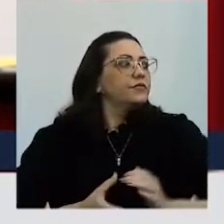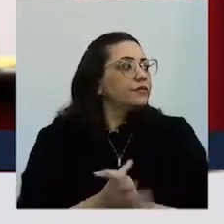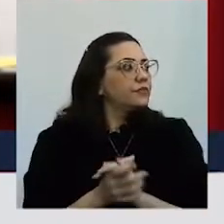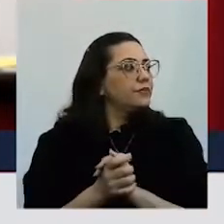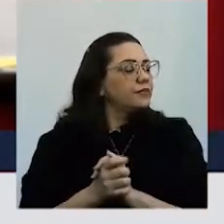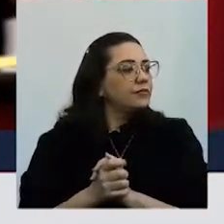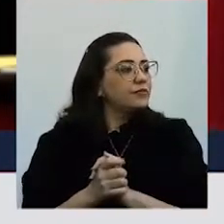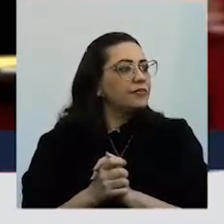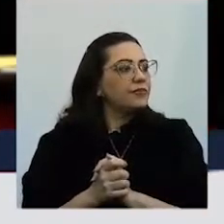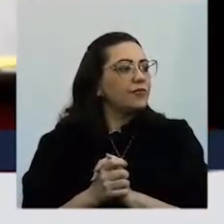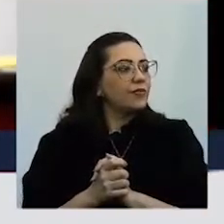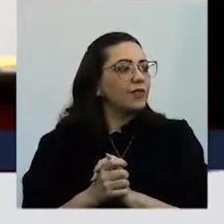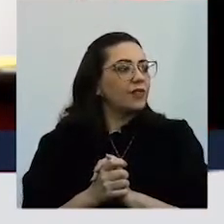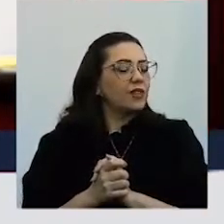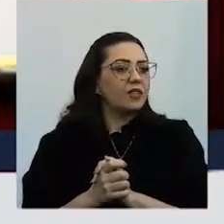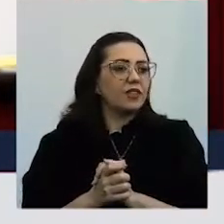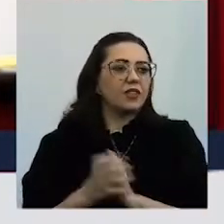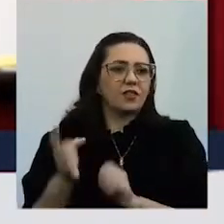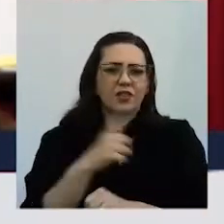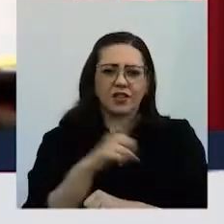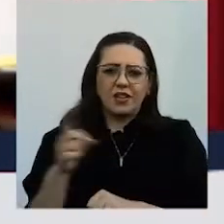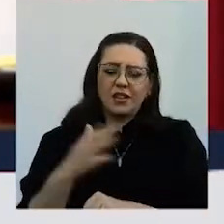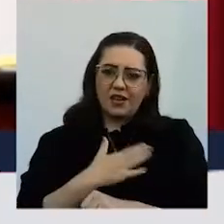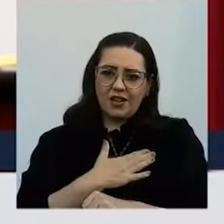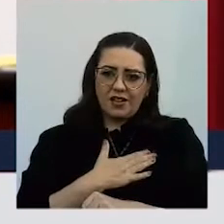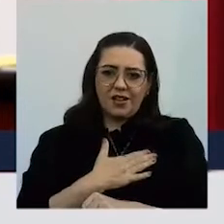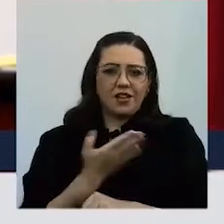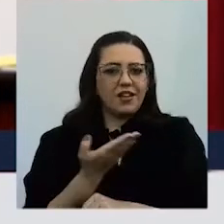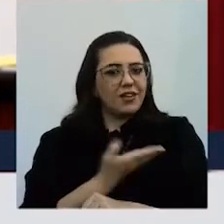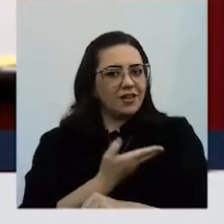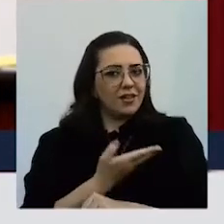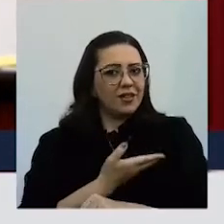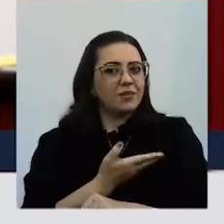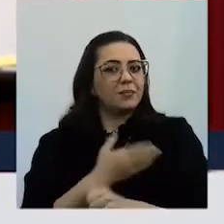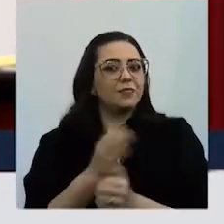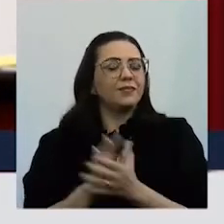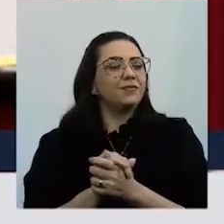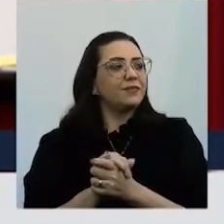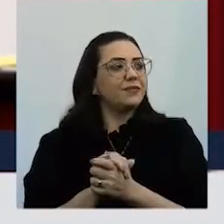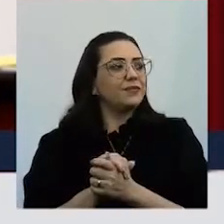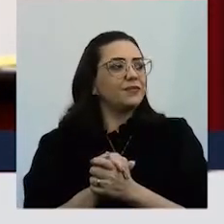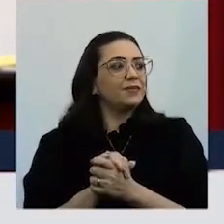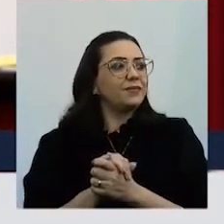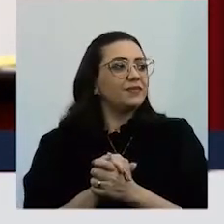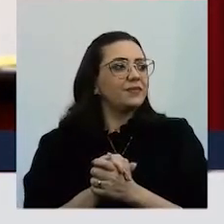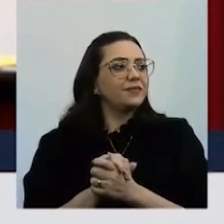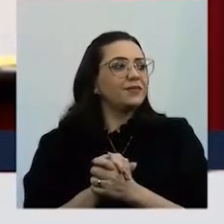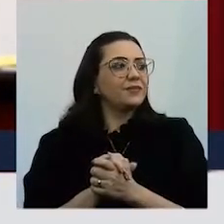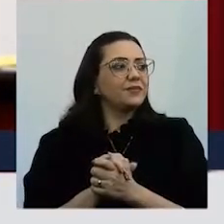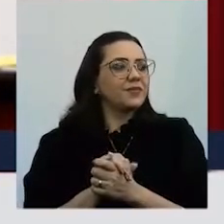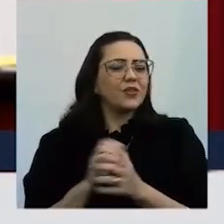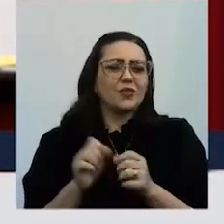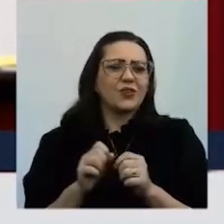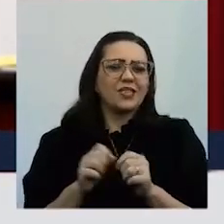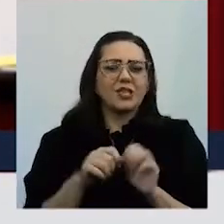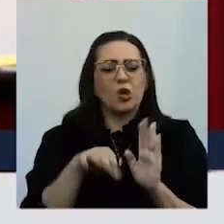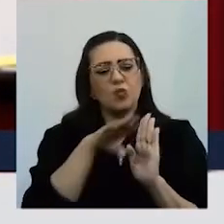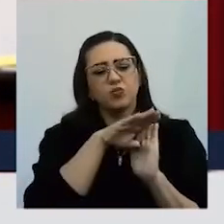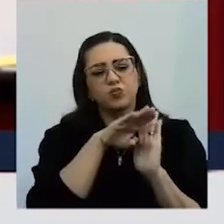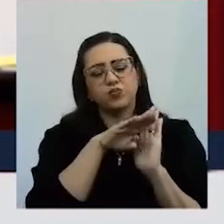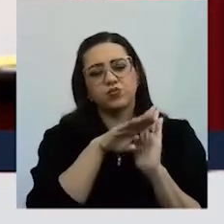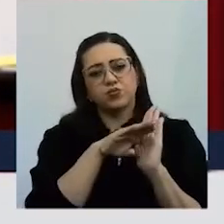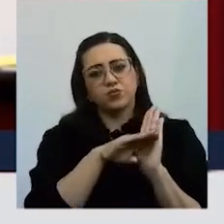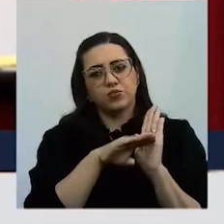da Associação Comercial. Atualmente é curador da Fundação Educacional de Votuporanga e integrou diretorias da Santa Casa